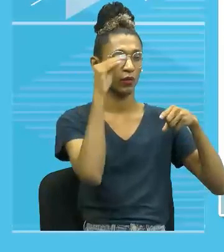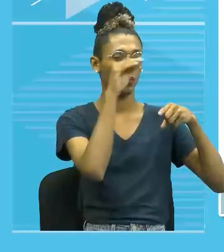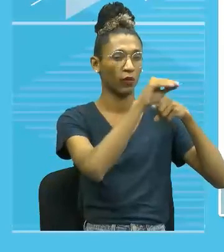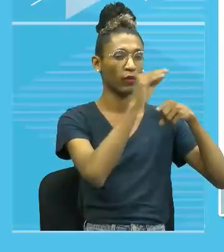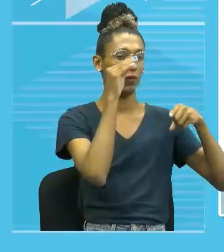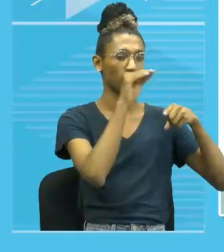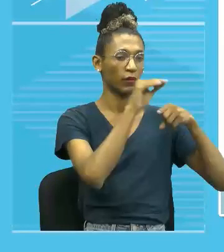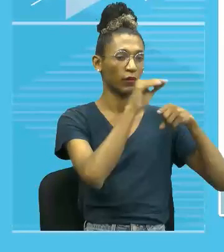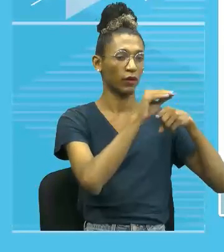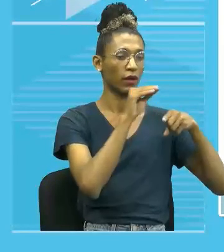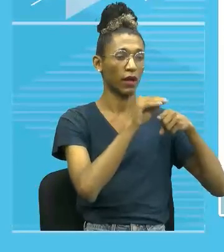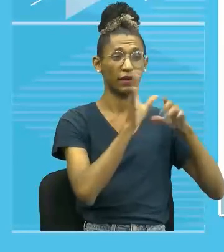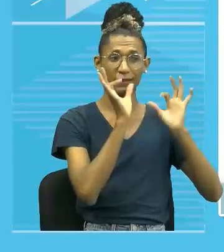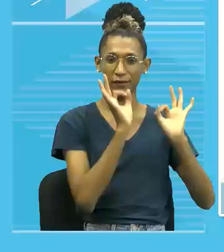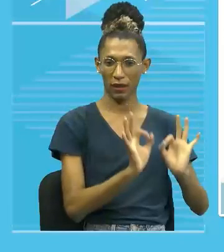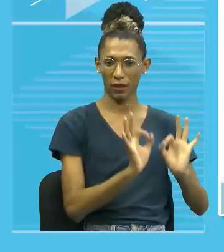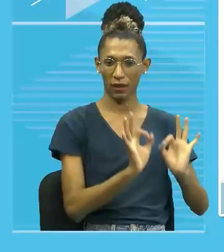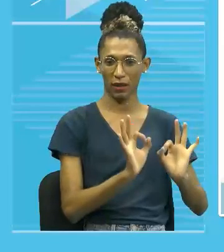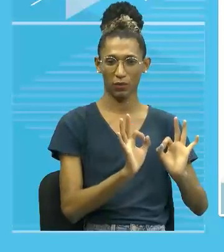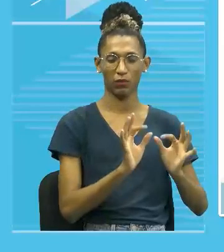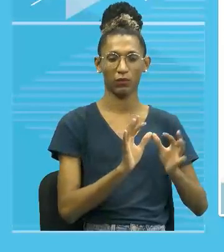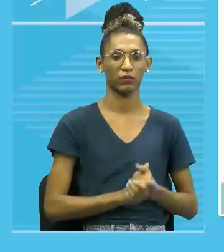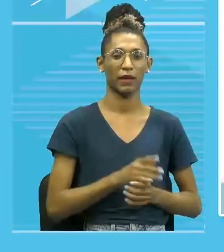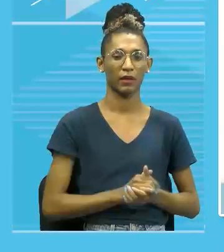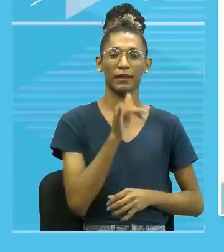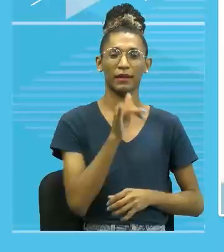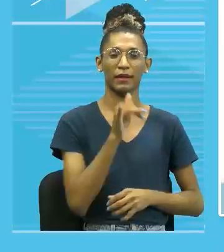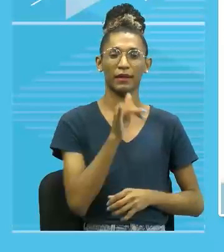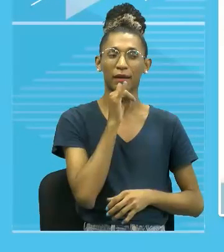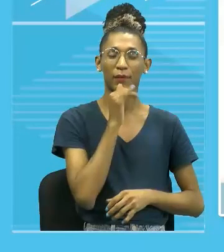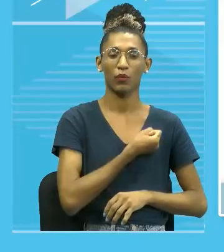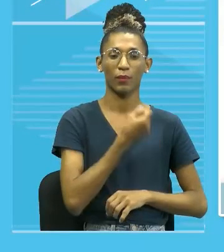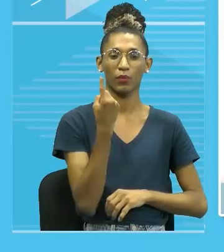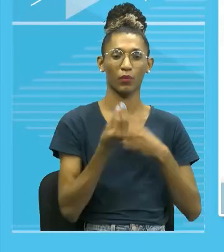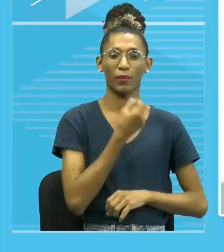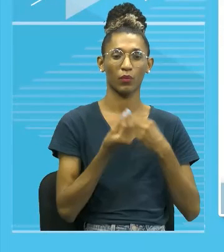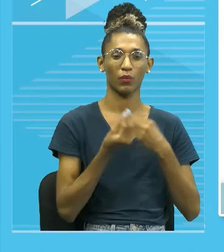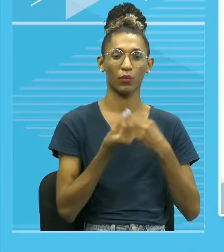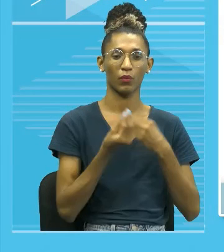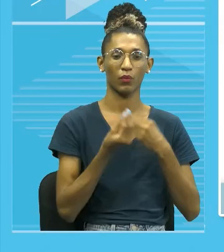desenho por exemplo o número 1